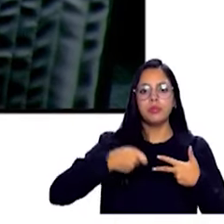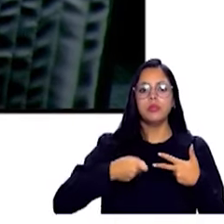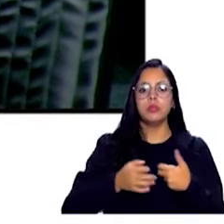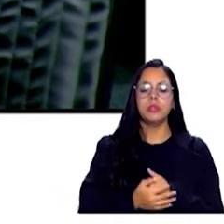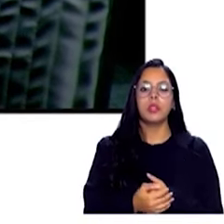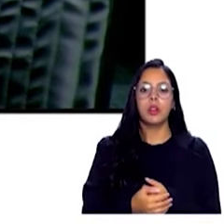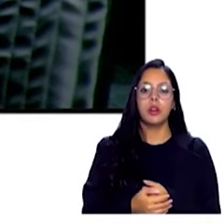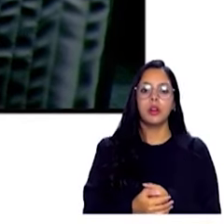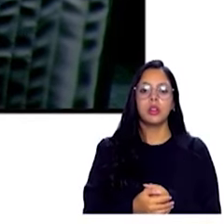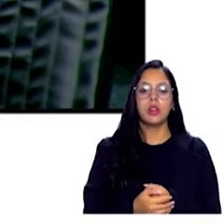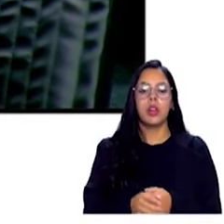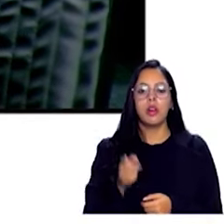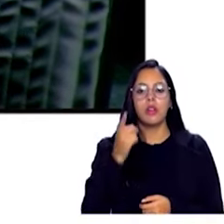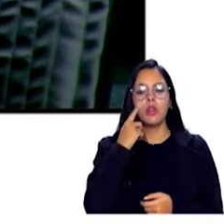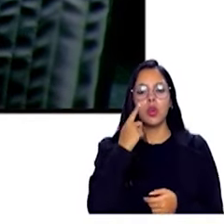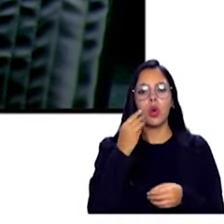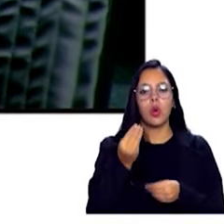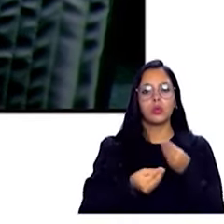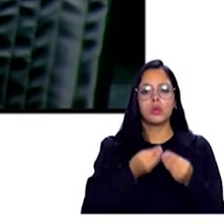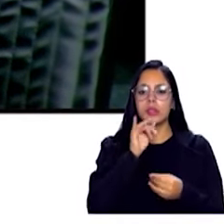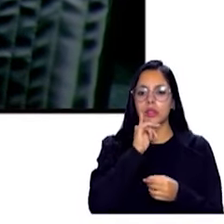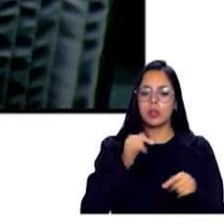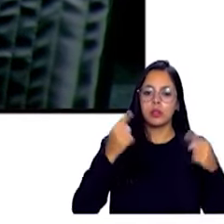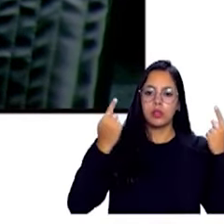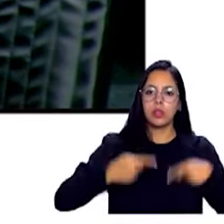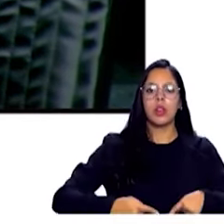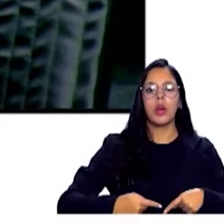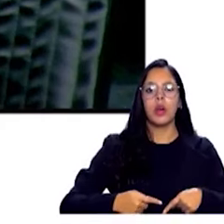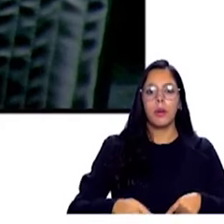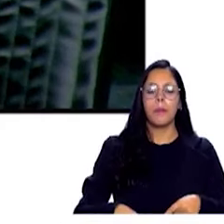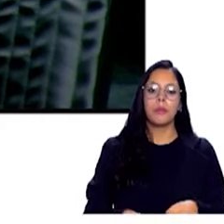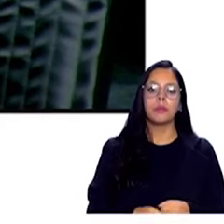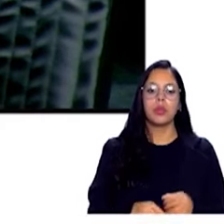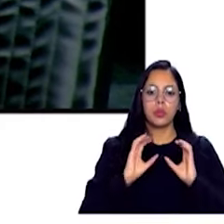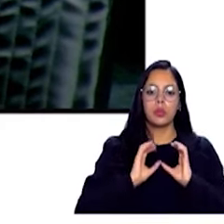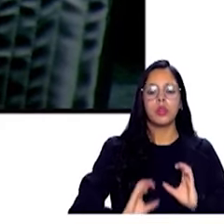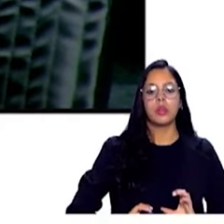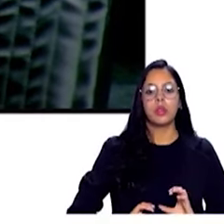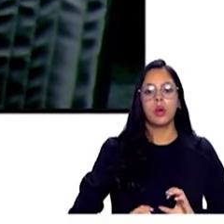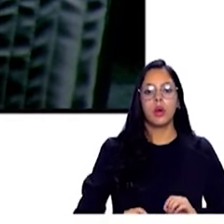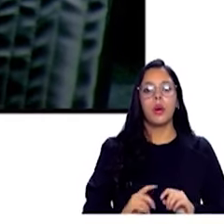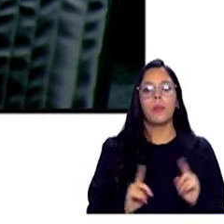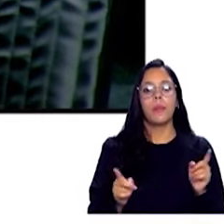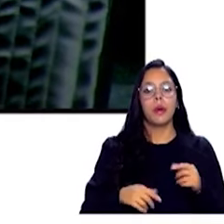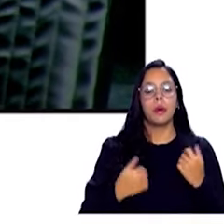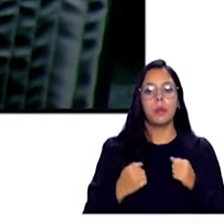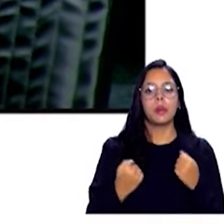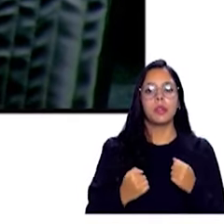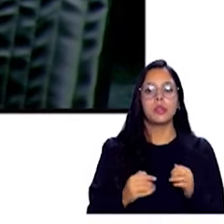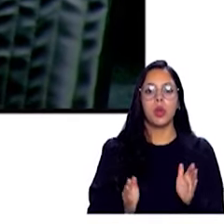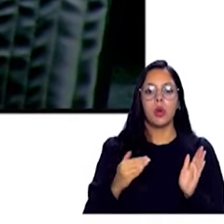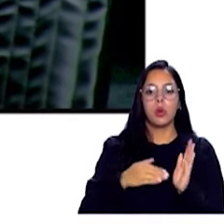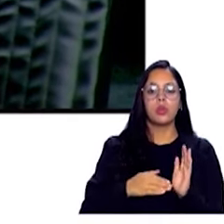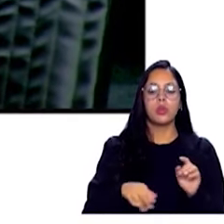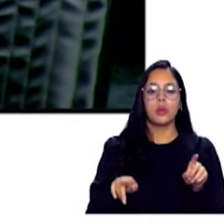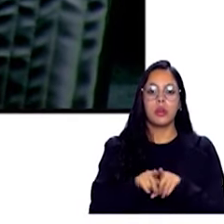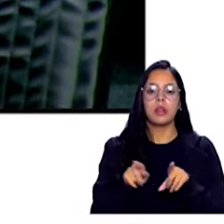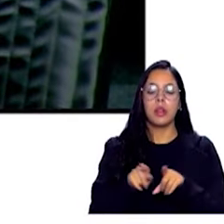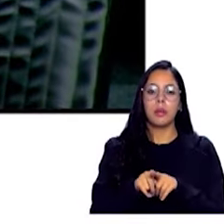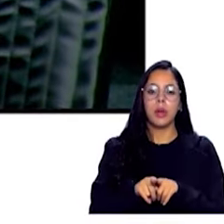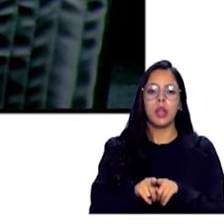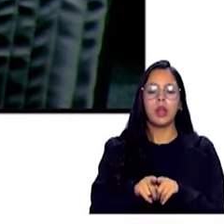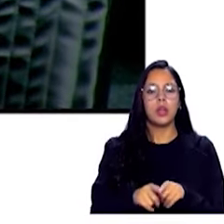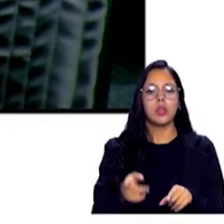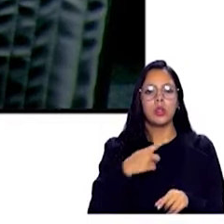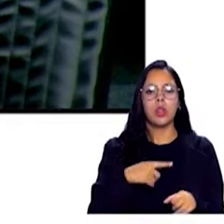um inimigo do Cidadão ao contrário ele é e deve ser sempre o último e mais importante amigo com o qual a gente possa contar e Deva contar